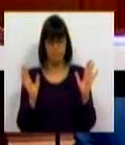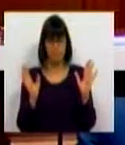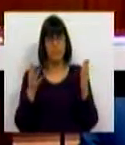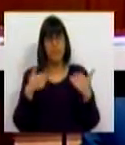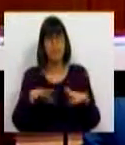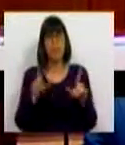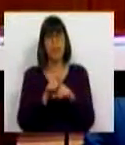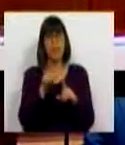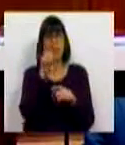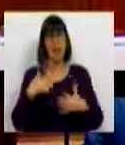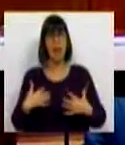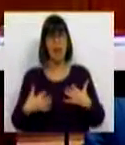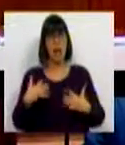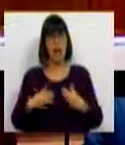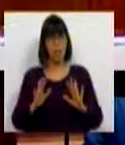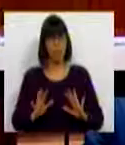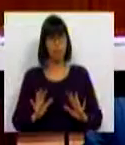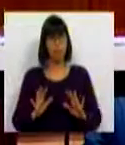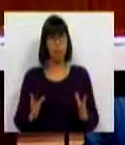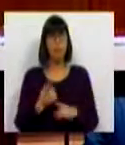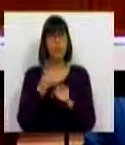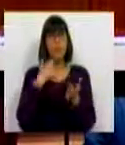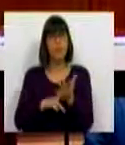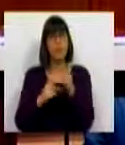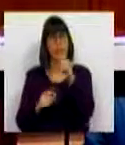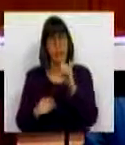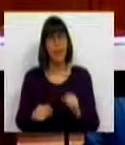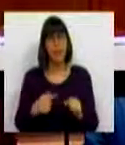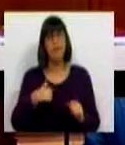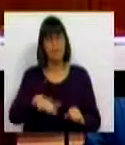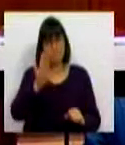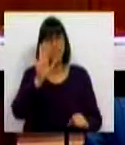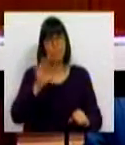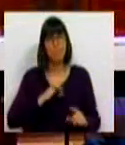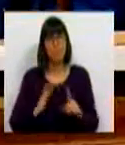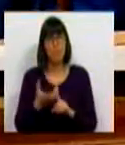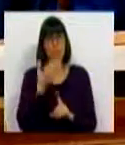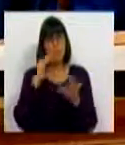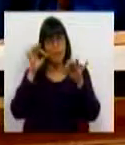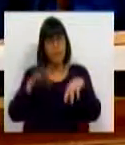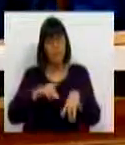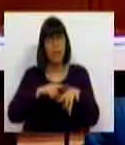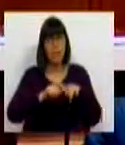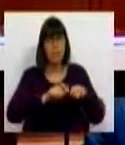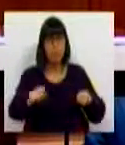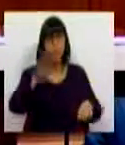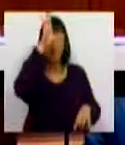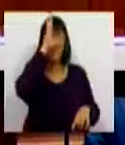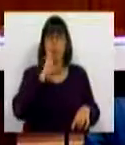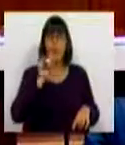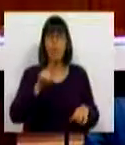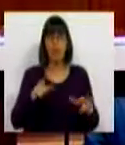deixe de ser tão ansioso, porque tem razão. Lá chegaremos até ao final desta legislatura